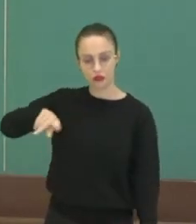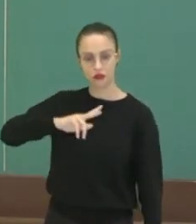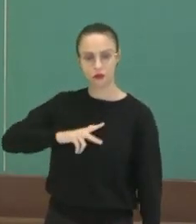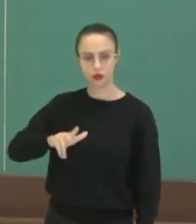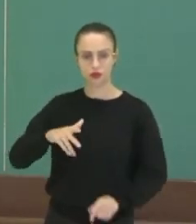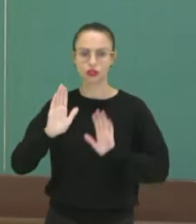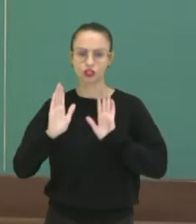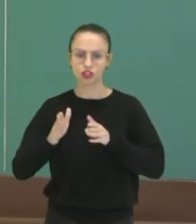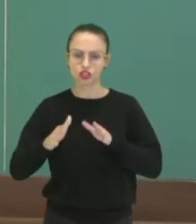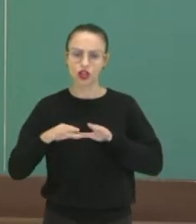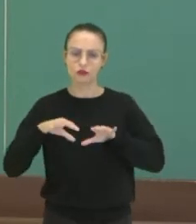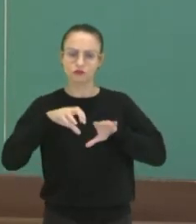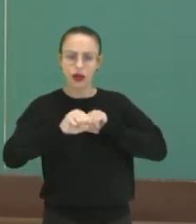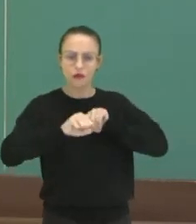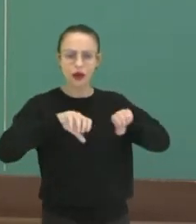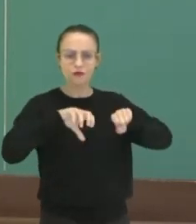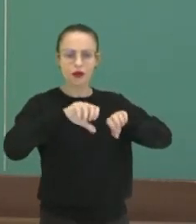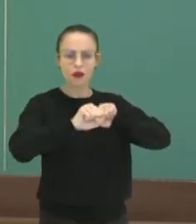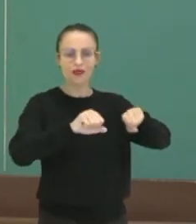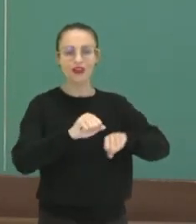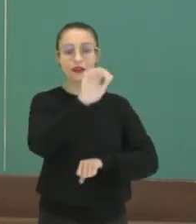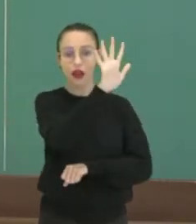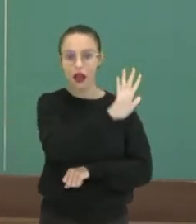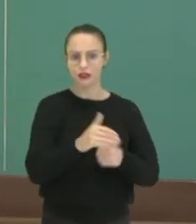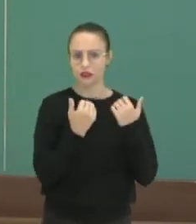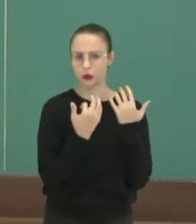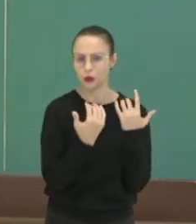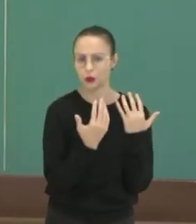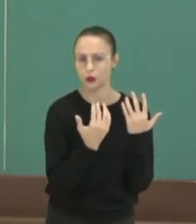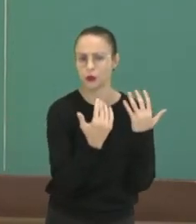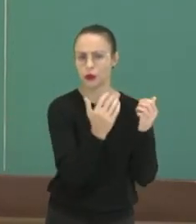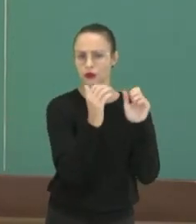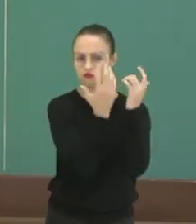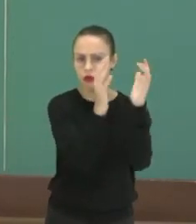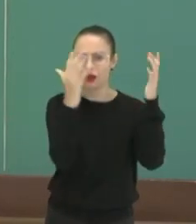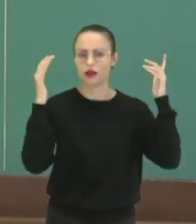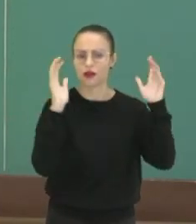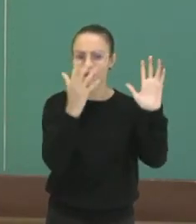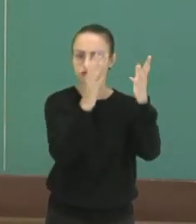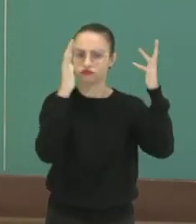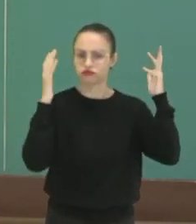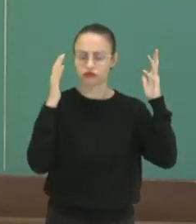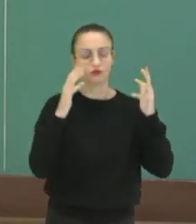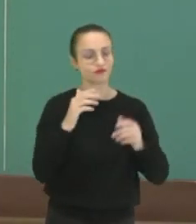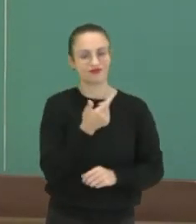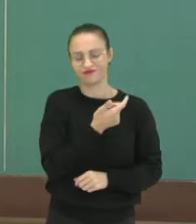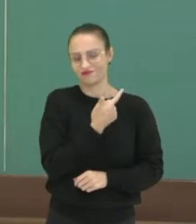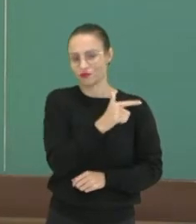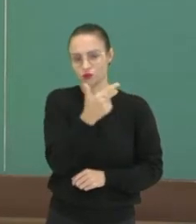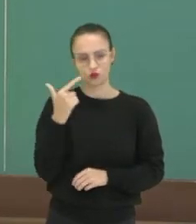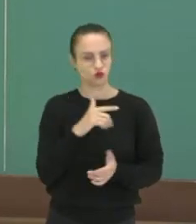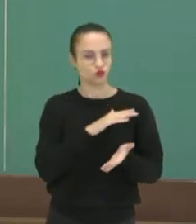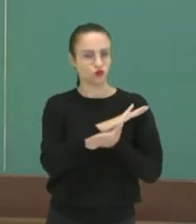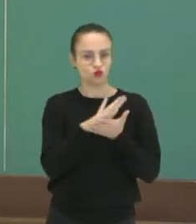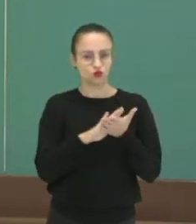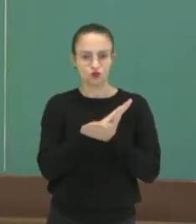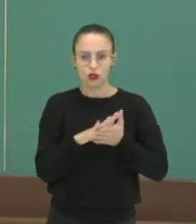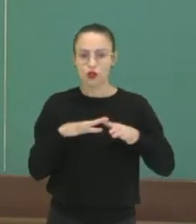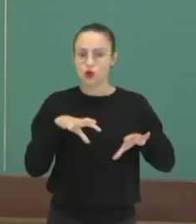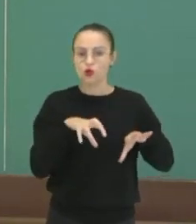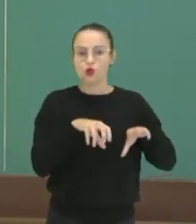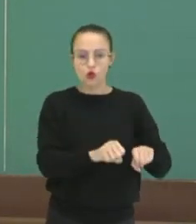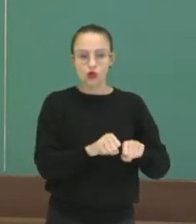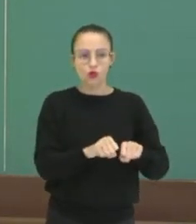terras espanholas, porque eram áreas de vegetação fechada, áreas de floresta, áreas que não tinham nenhuma